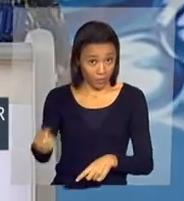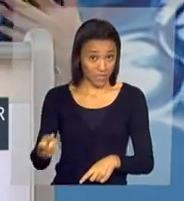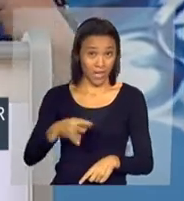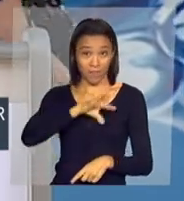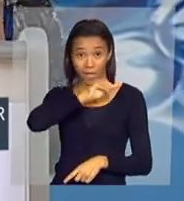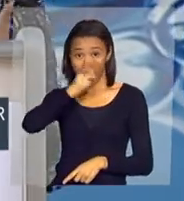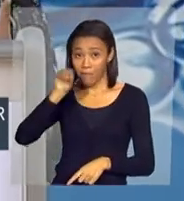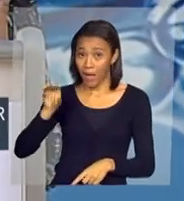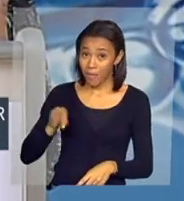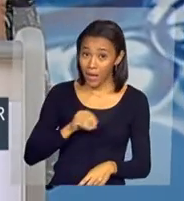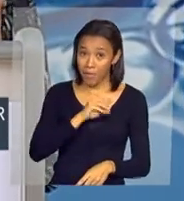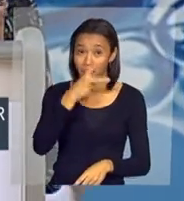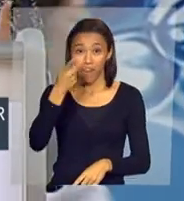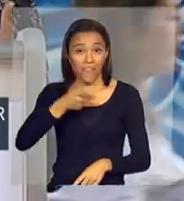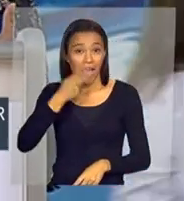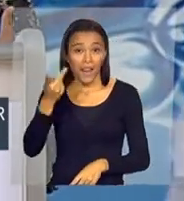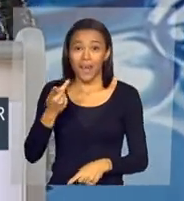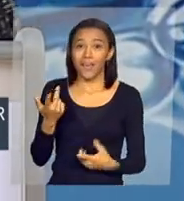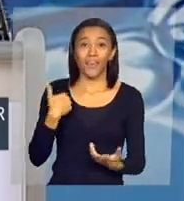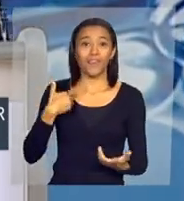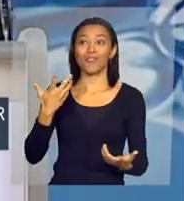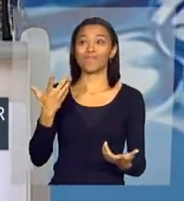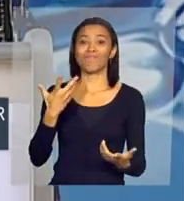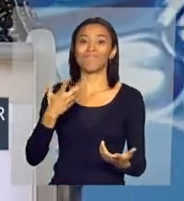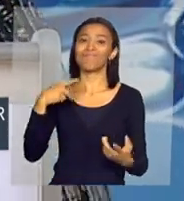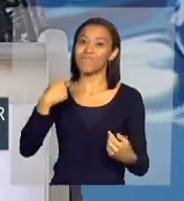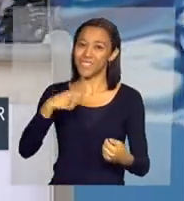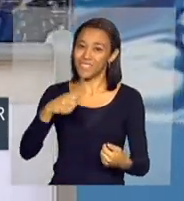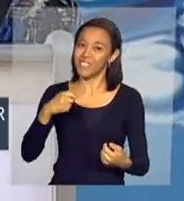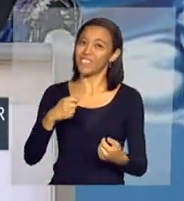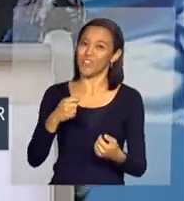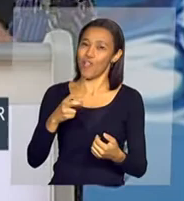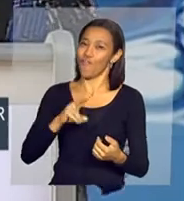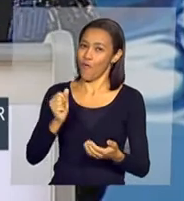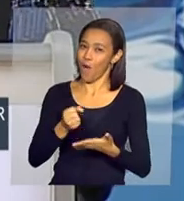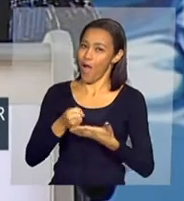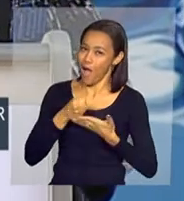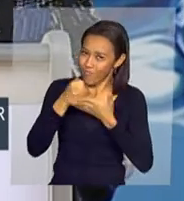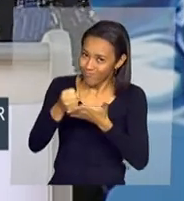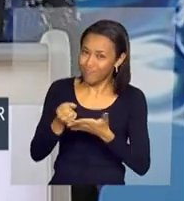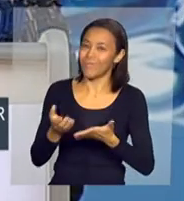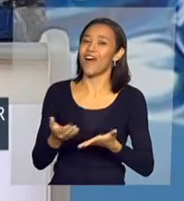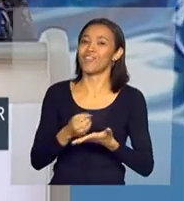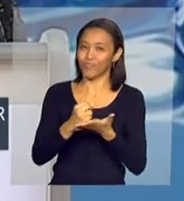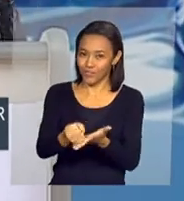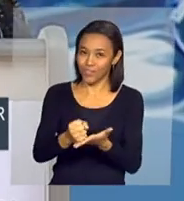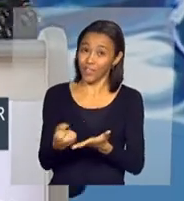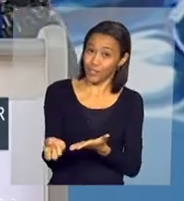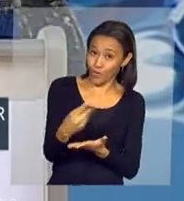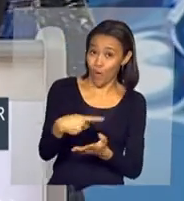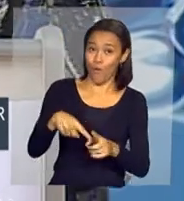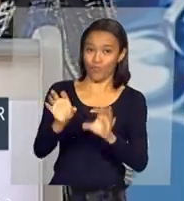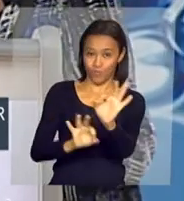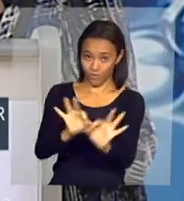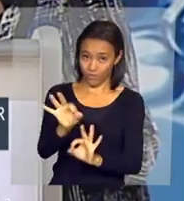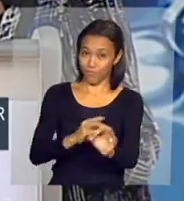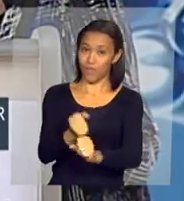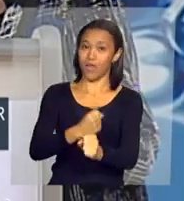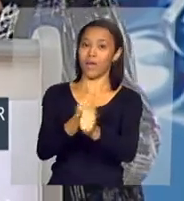dele, eu não tenho outra saída a não ser dar um empurrãozinho nas novas obras.